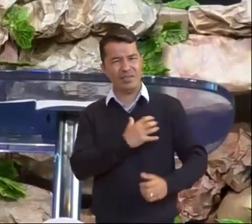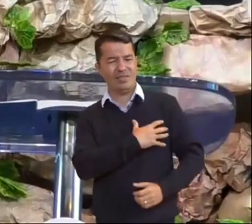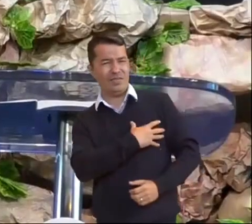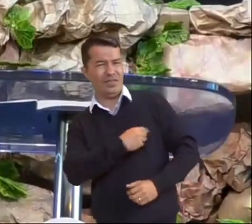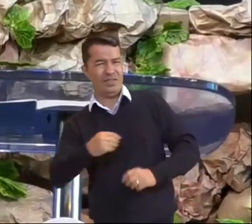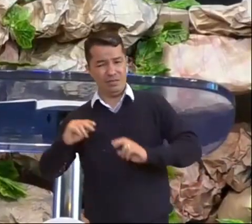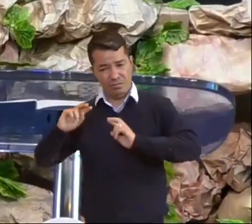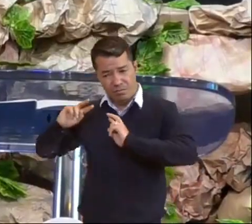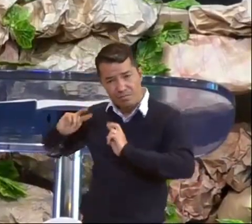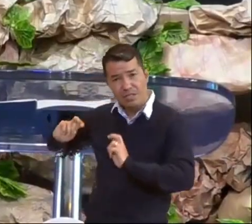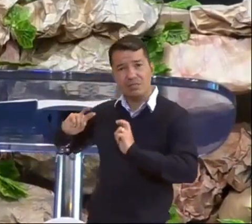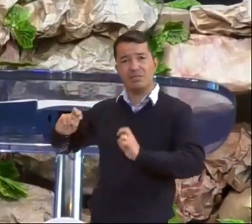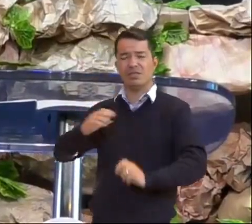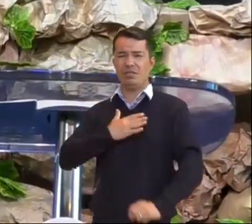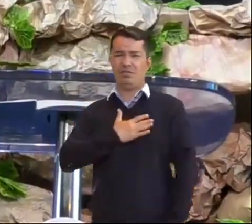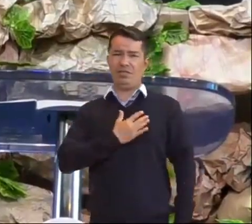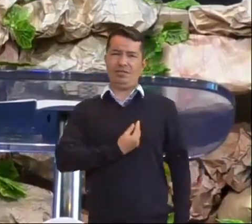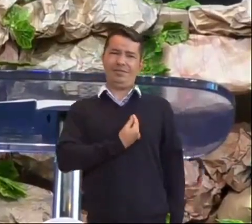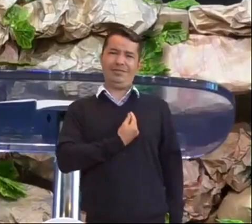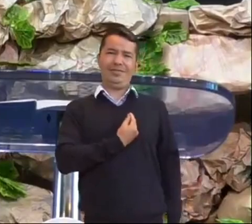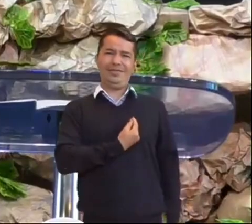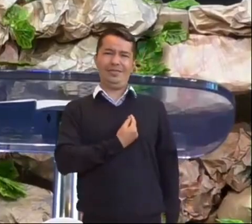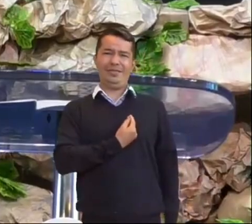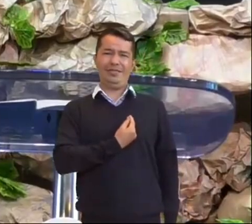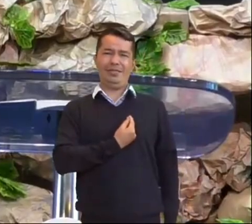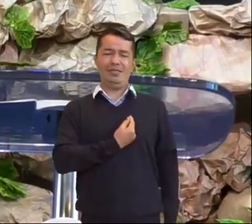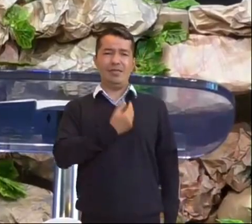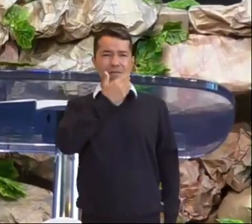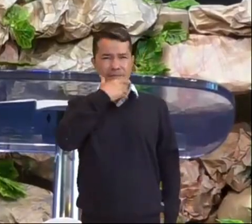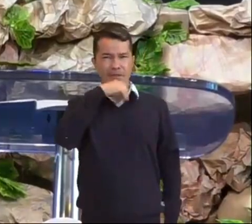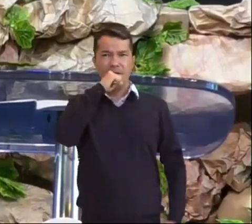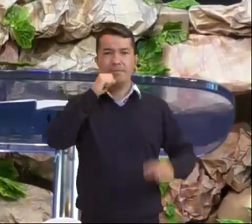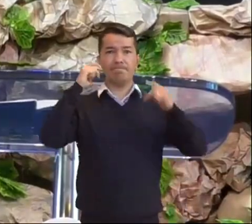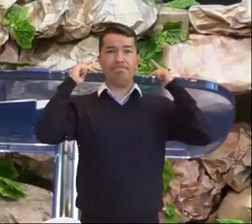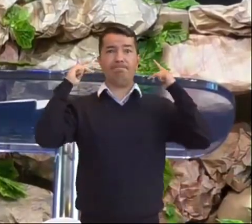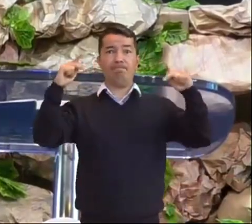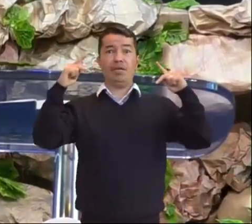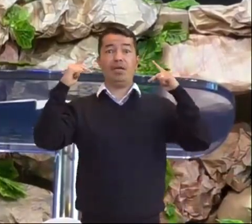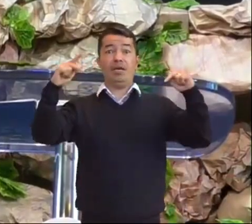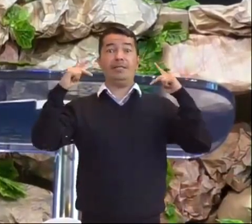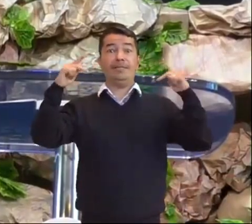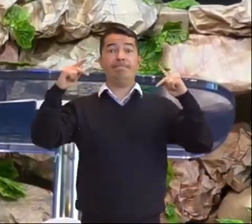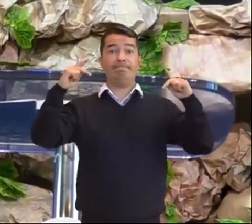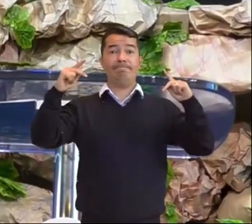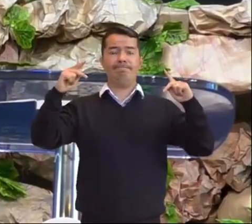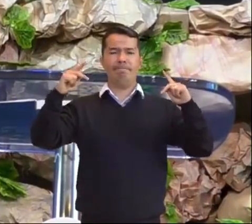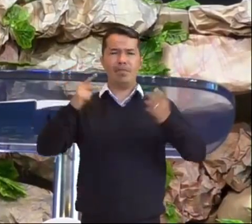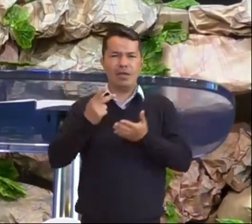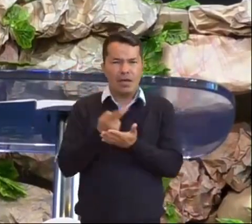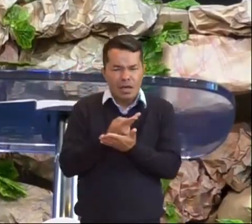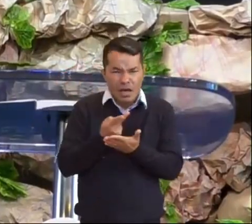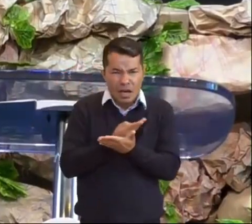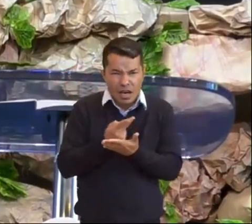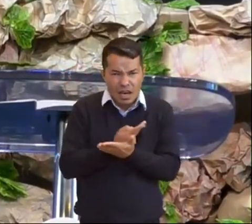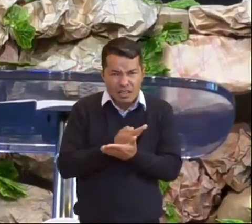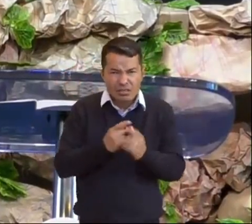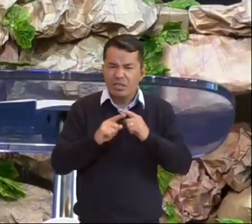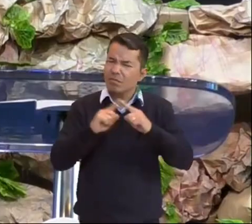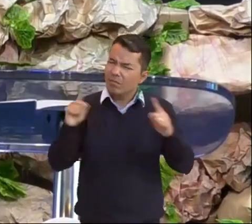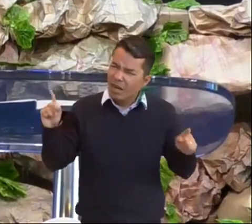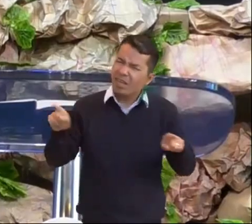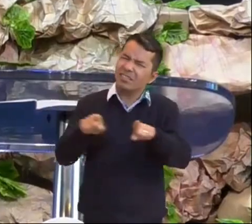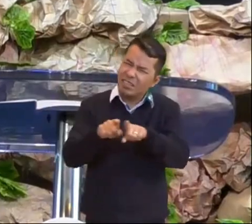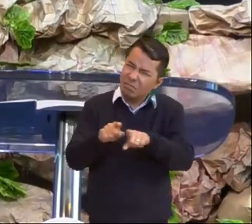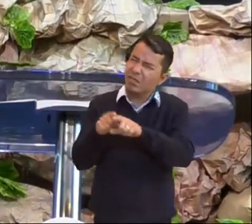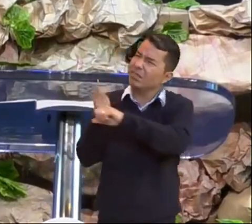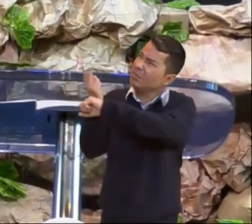verdadeira, viva, de um pai que prega, que erra, mas que busca o Senhor com toda a intenção e